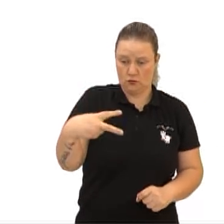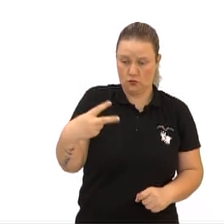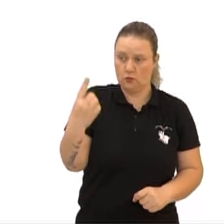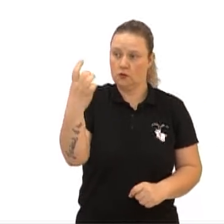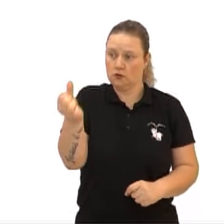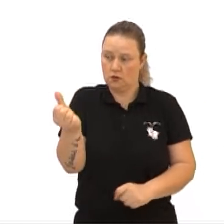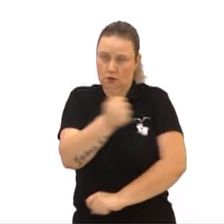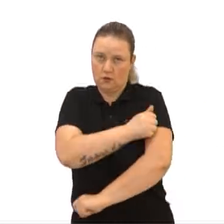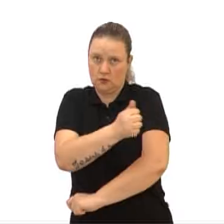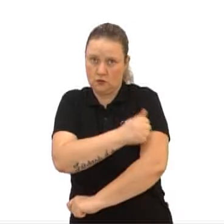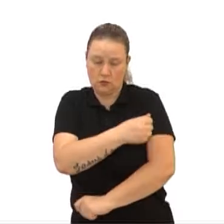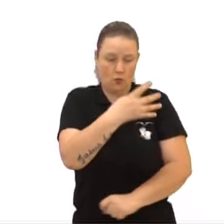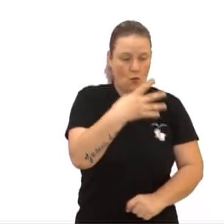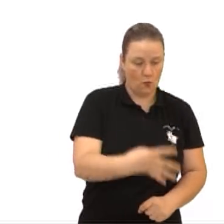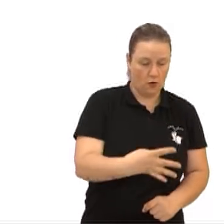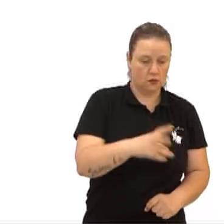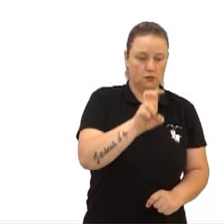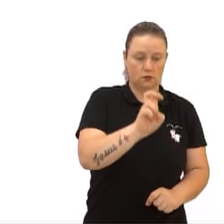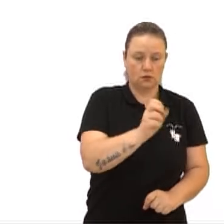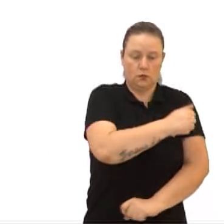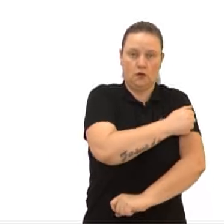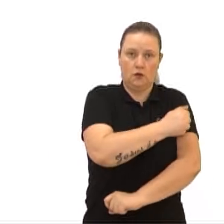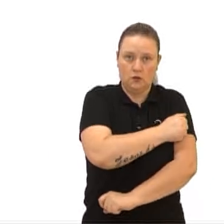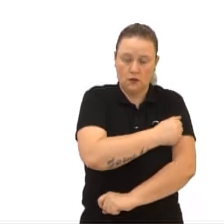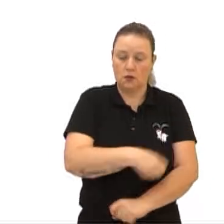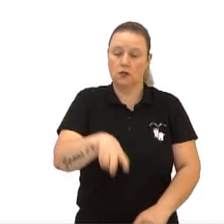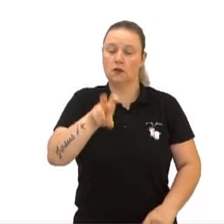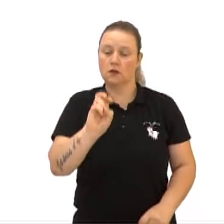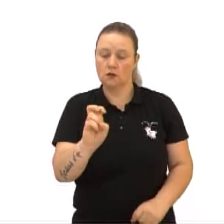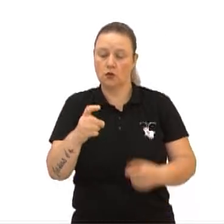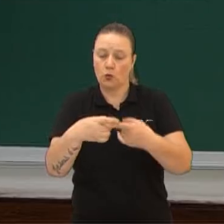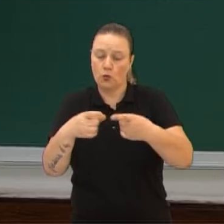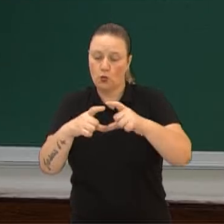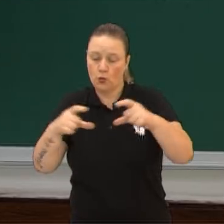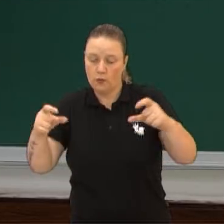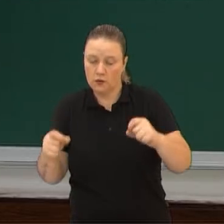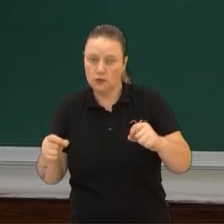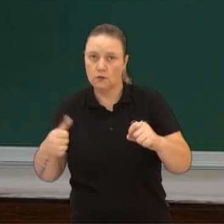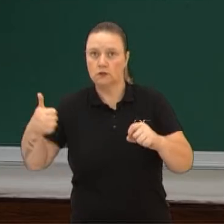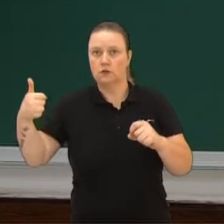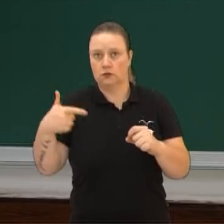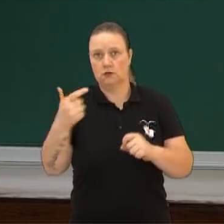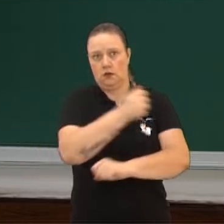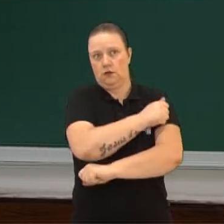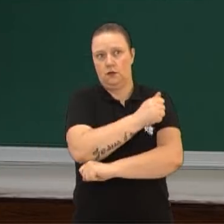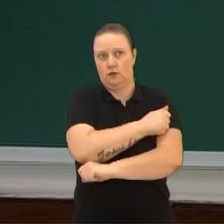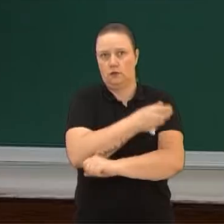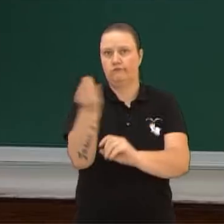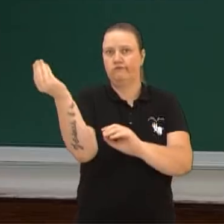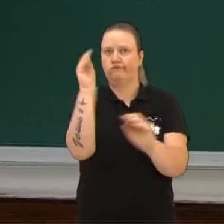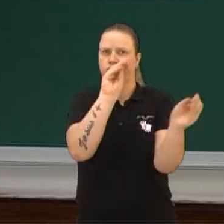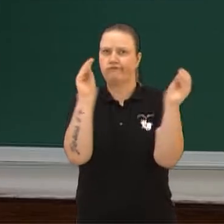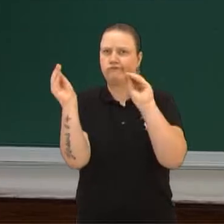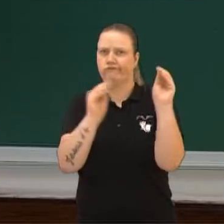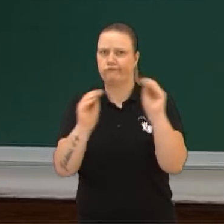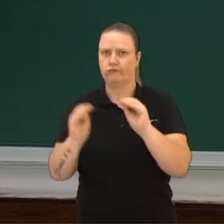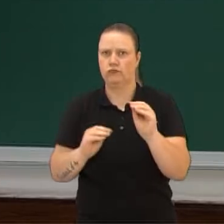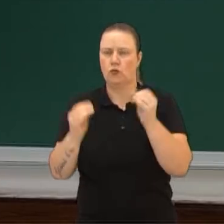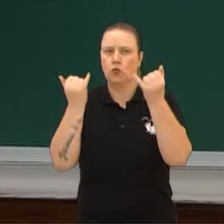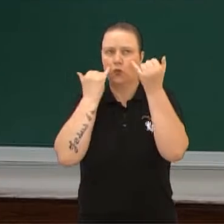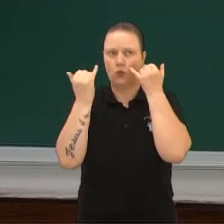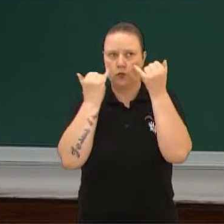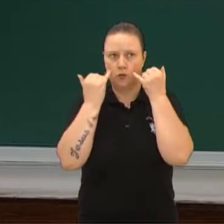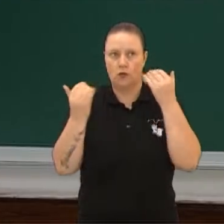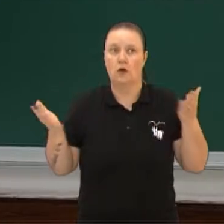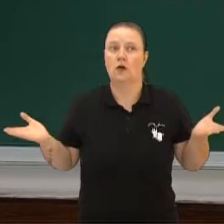16 alunos, 4 bilhetes por 5 alunos e 5 bilhetes por 12 alunos. Então, vamos construir essa tabela, né? Então, o que nós temos